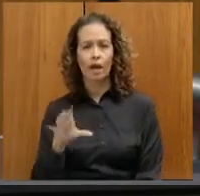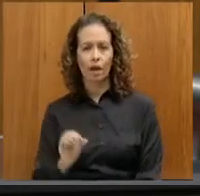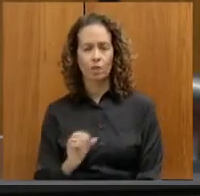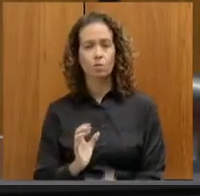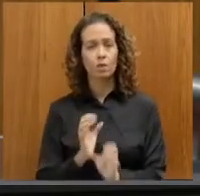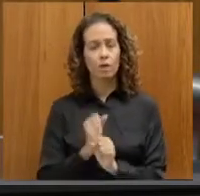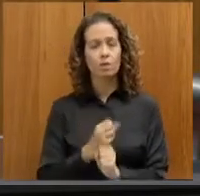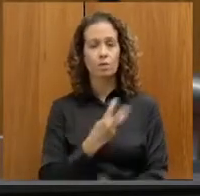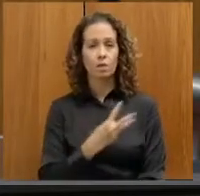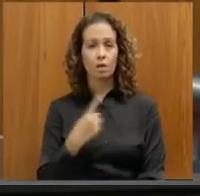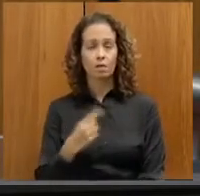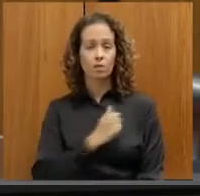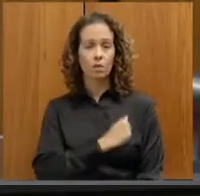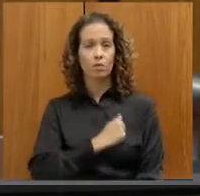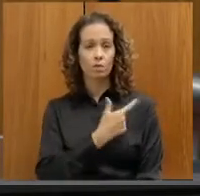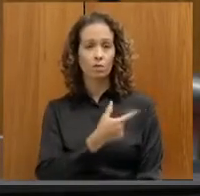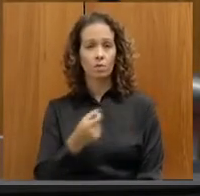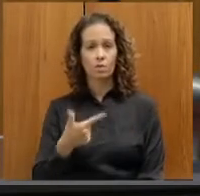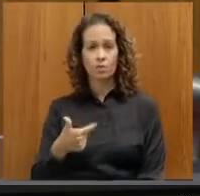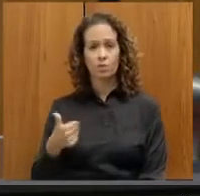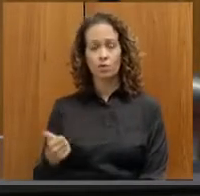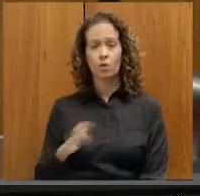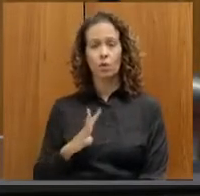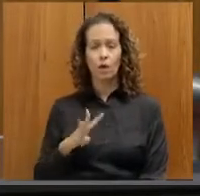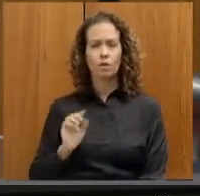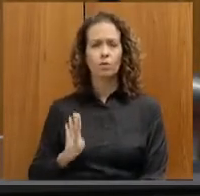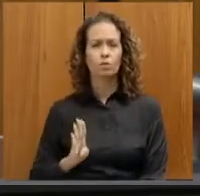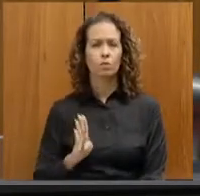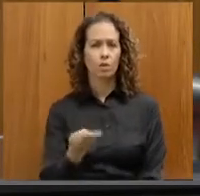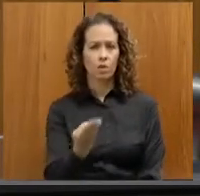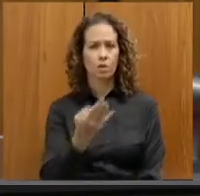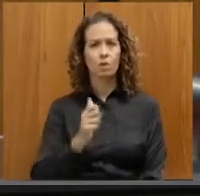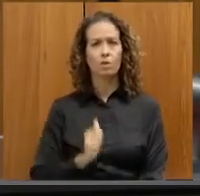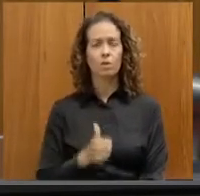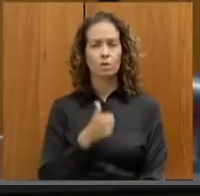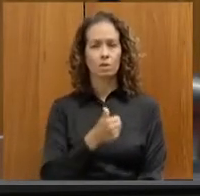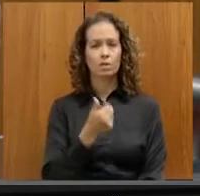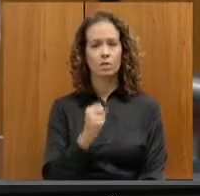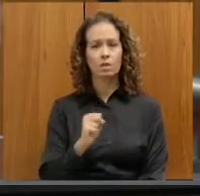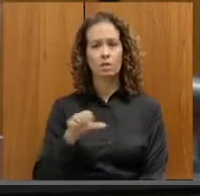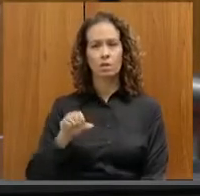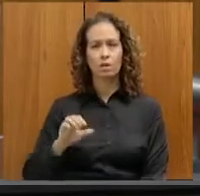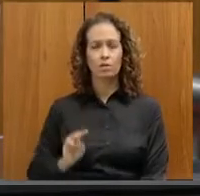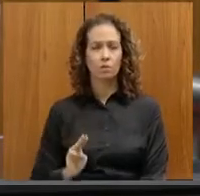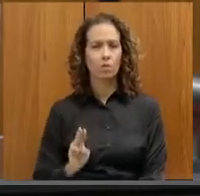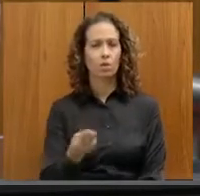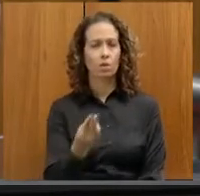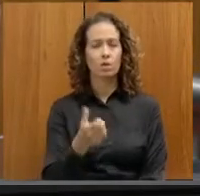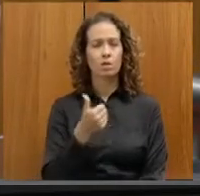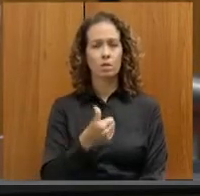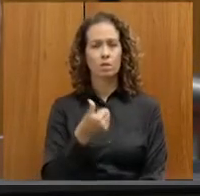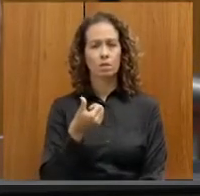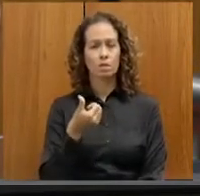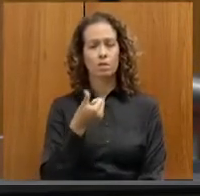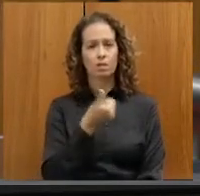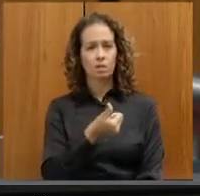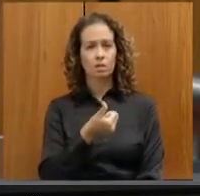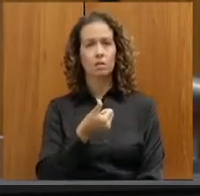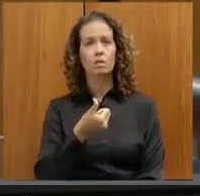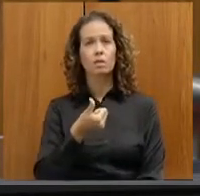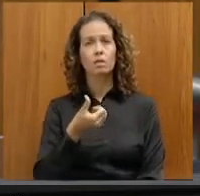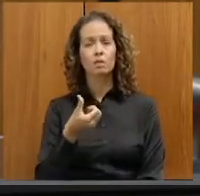31 de agosto em 2014 bilhões 189 milhões c116